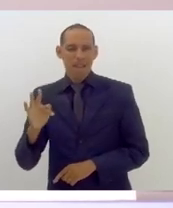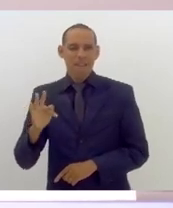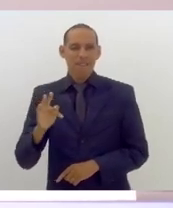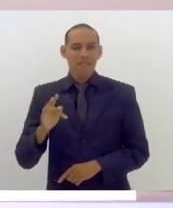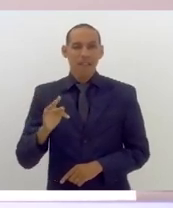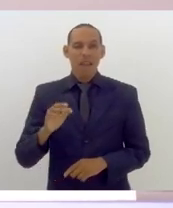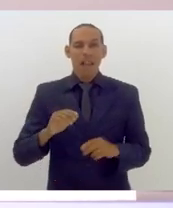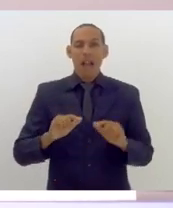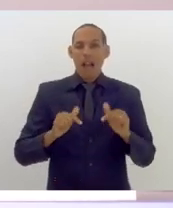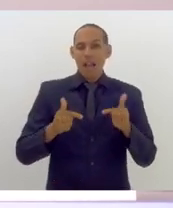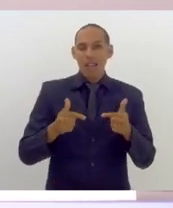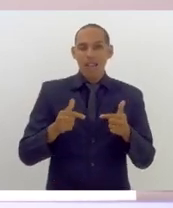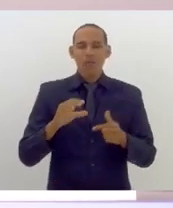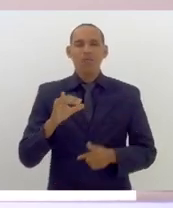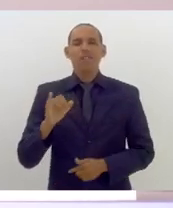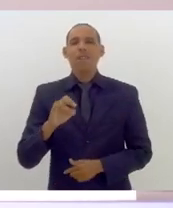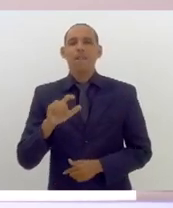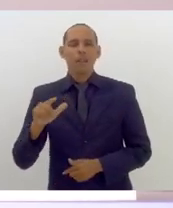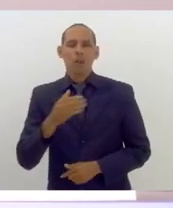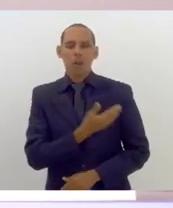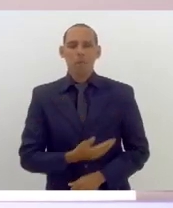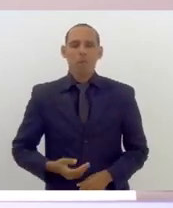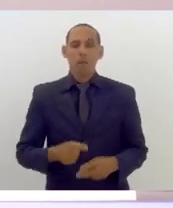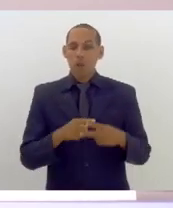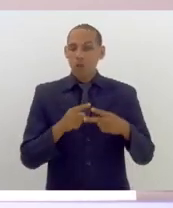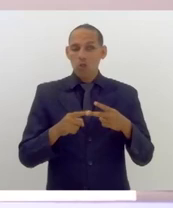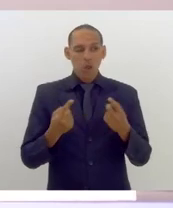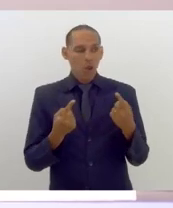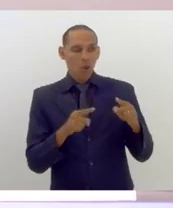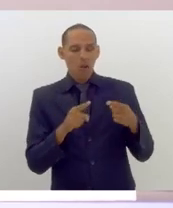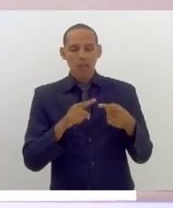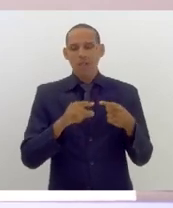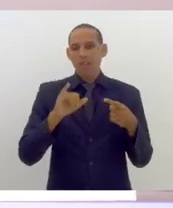públicas contra o inéia e a empresa kps